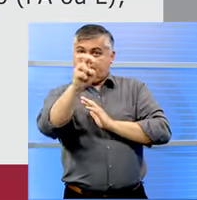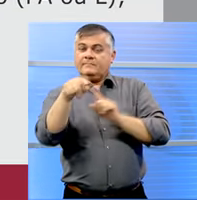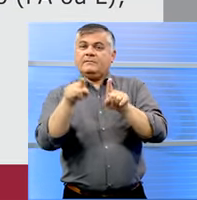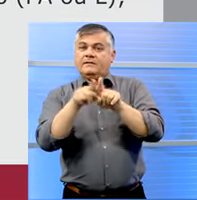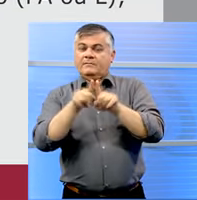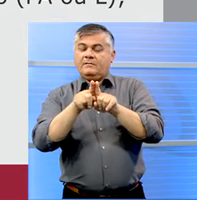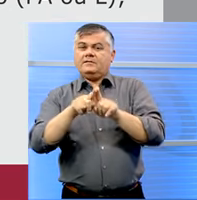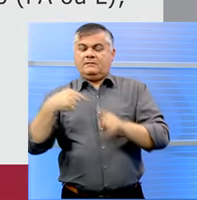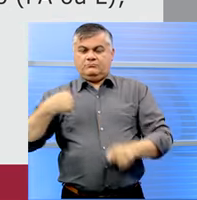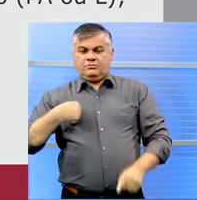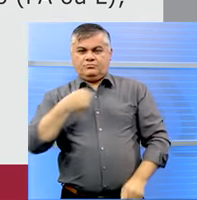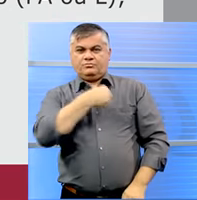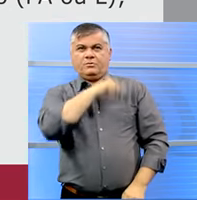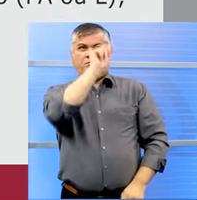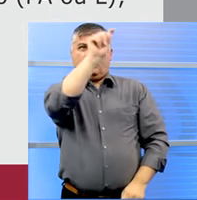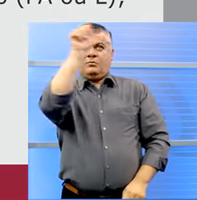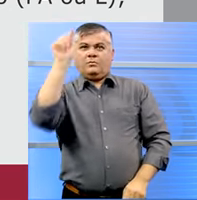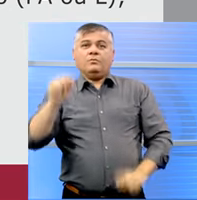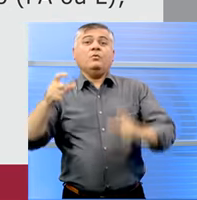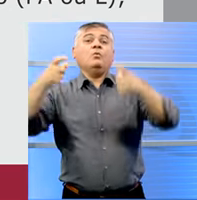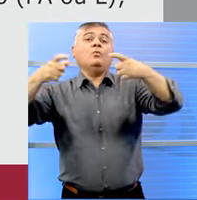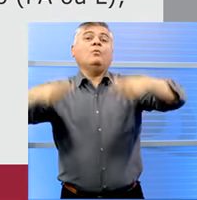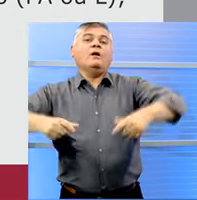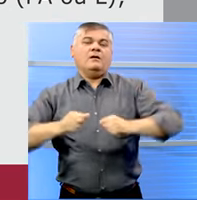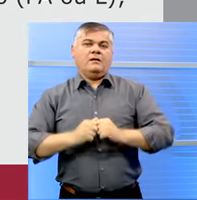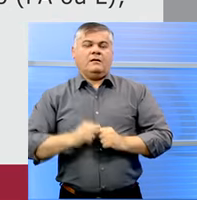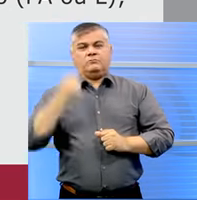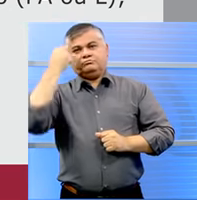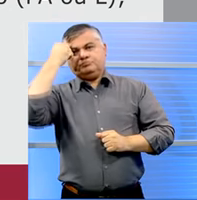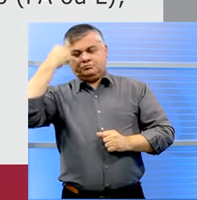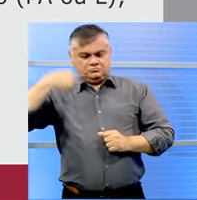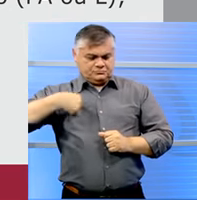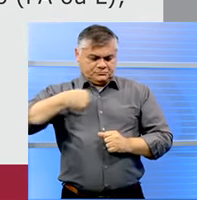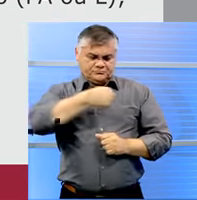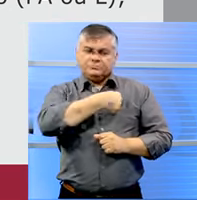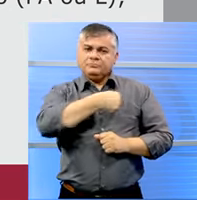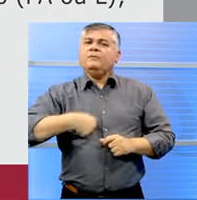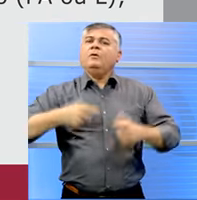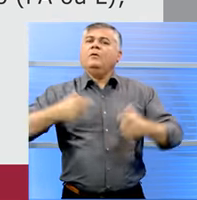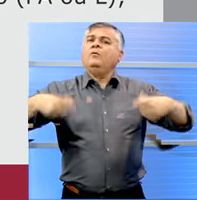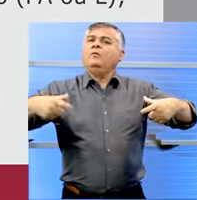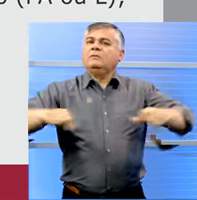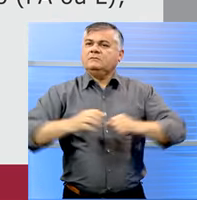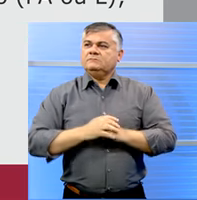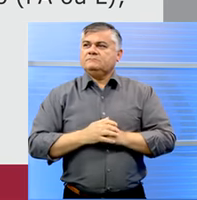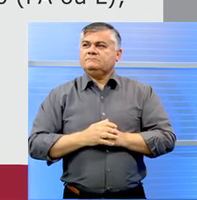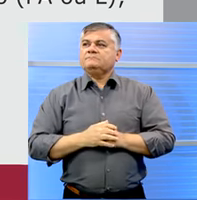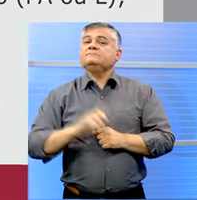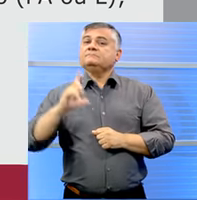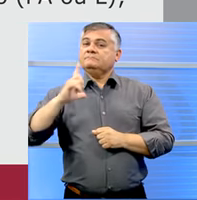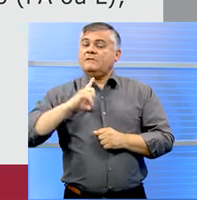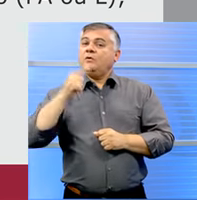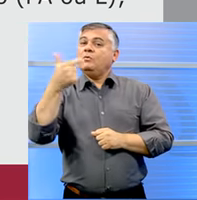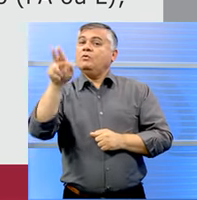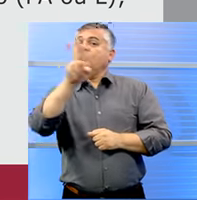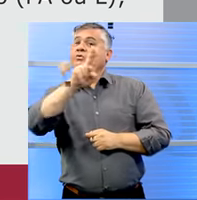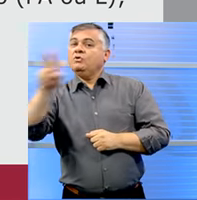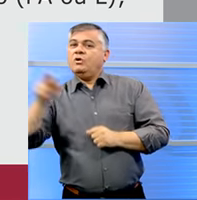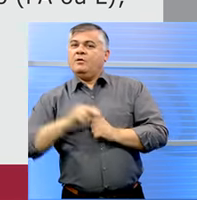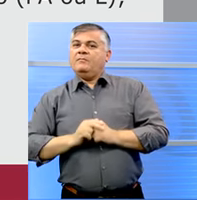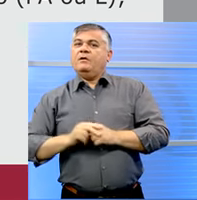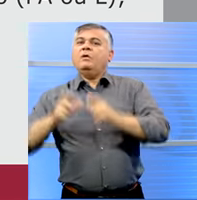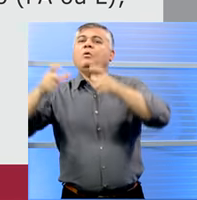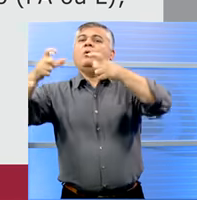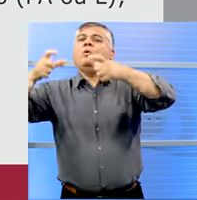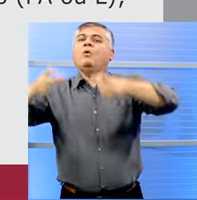de articulação ou locação. Mas esse ponto de articulação recebe outros nomes, locação